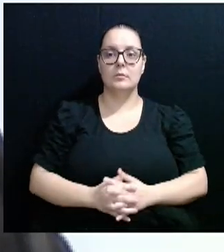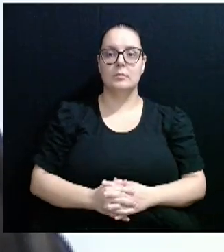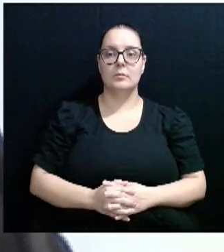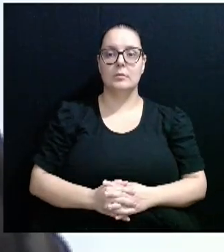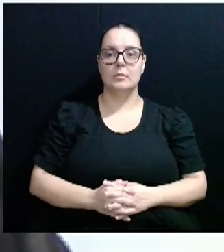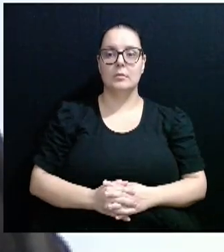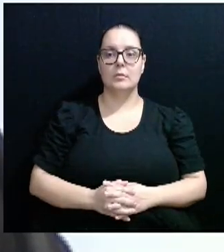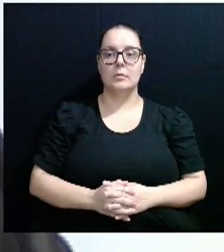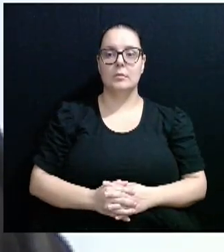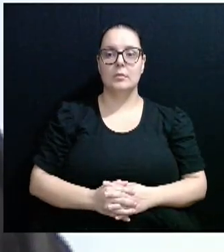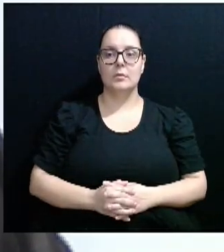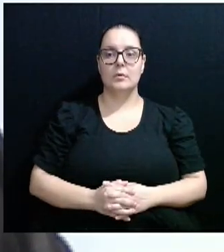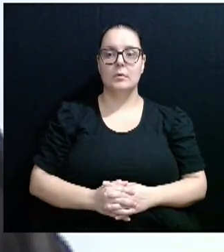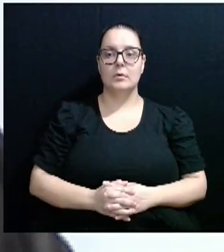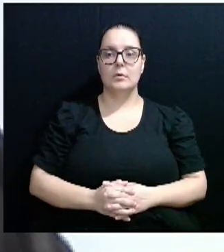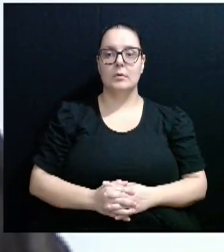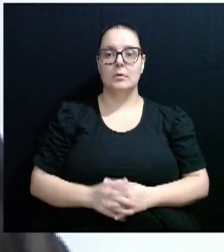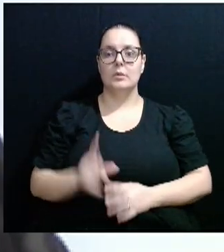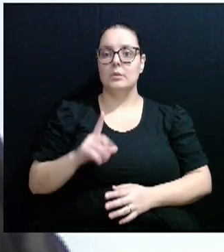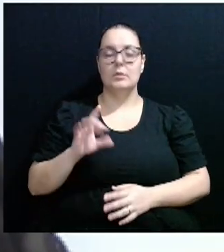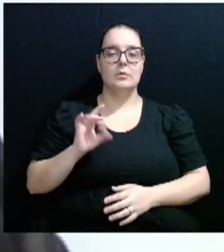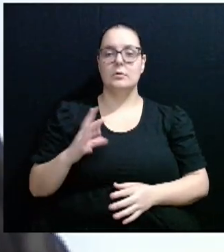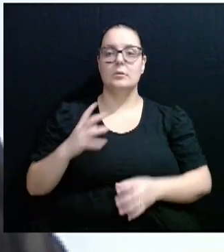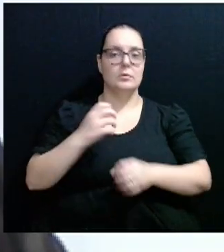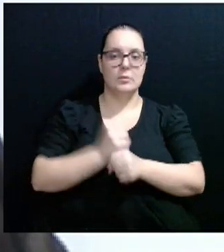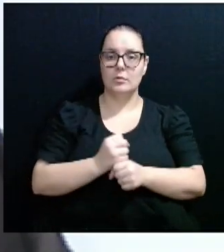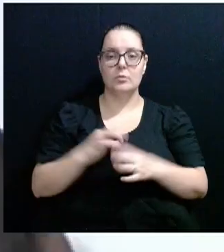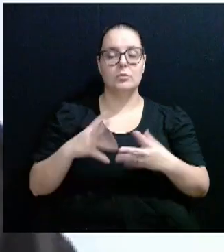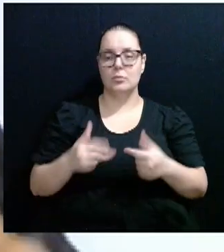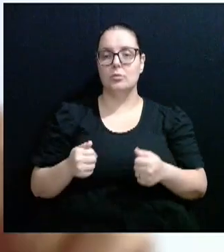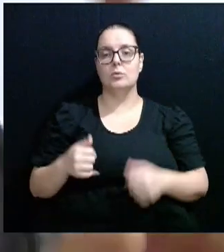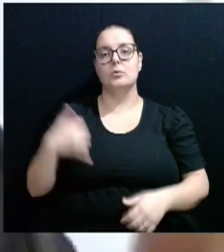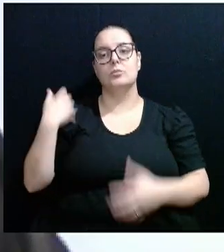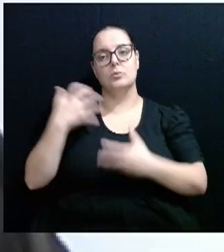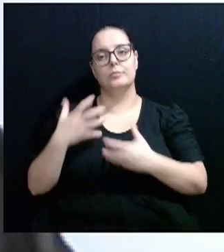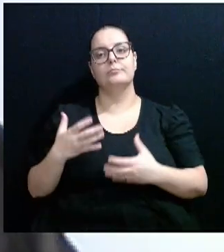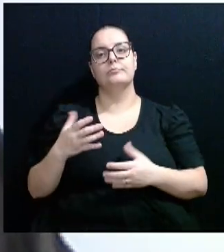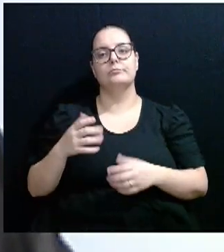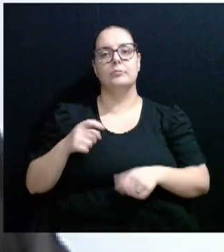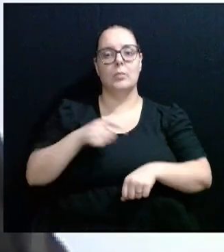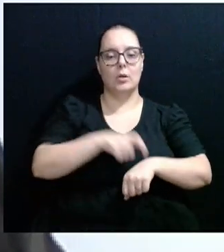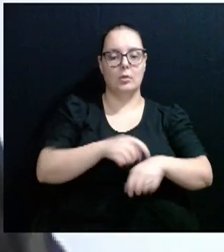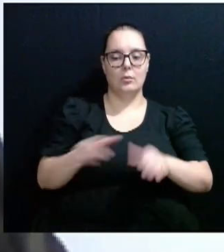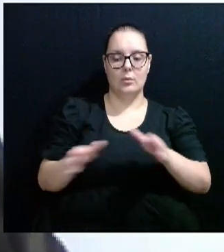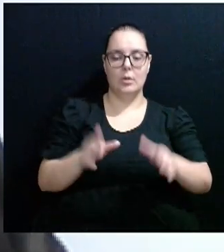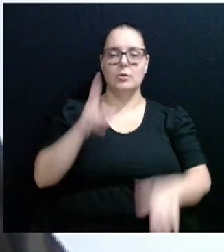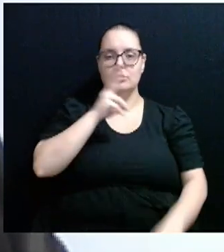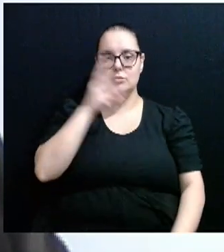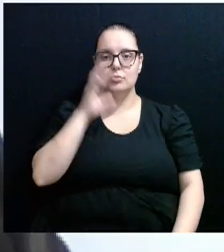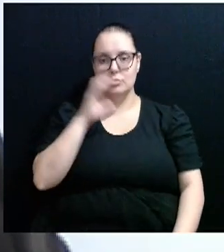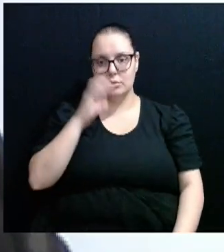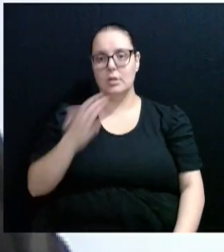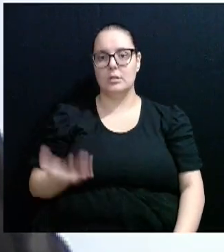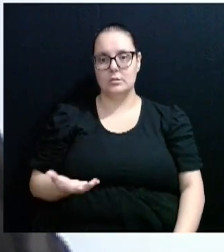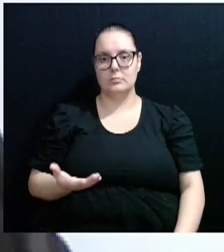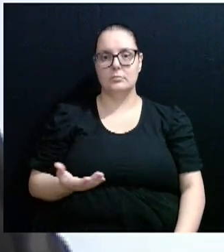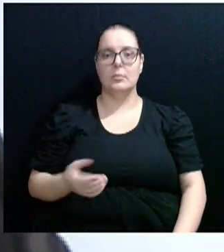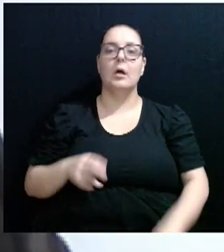só aglomerando todos os idosos na mesma faixa de urgência. É para isso que serve a